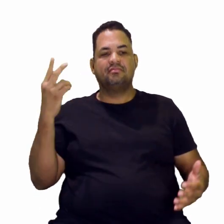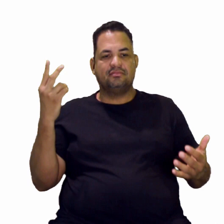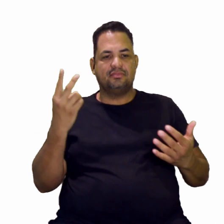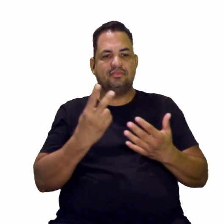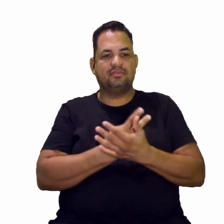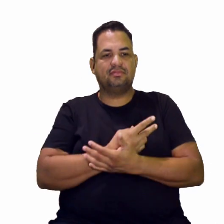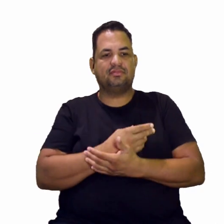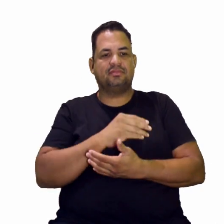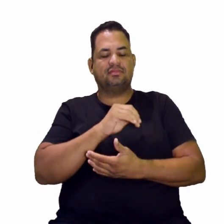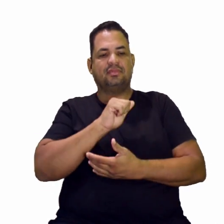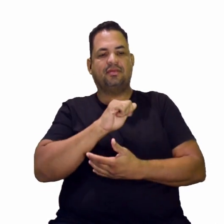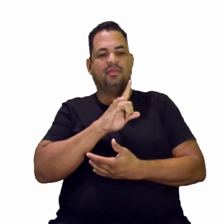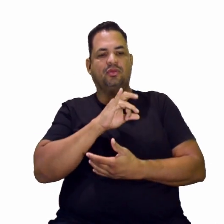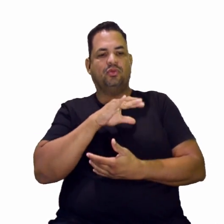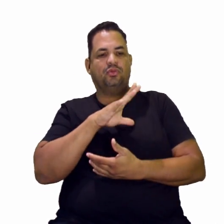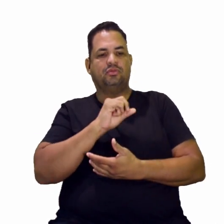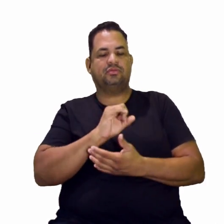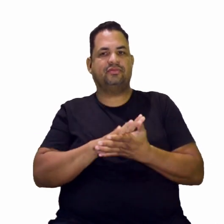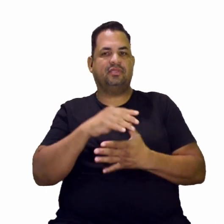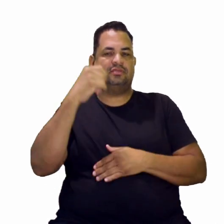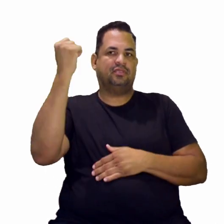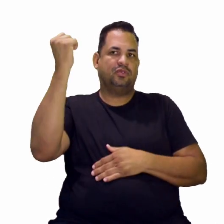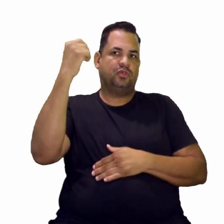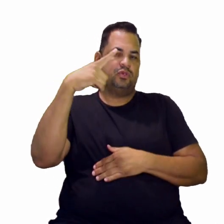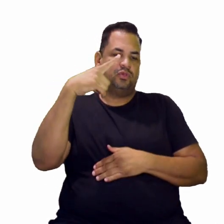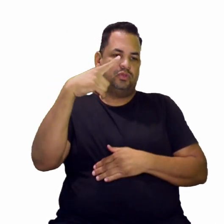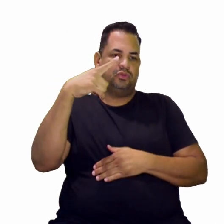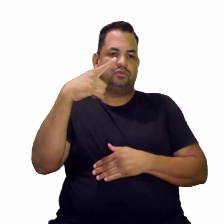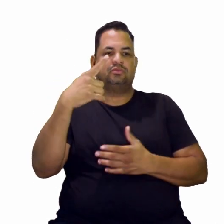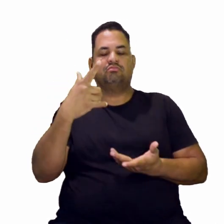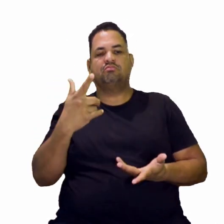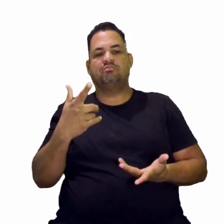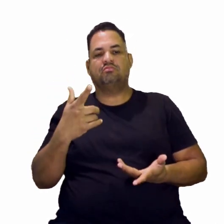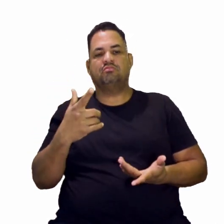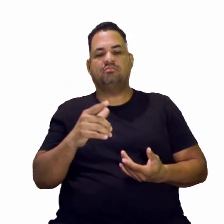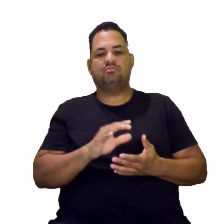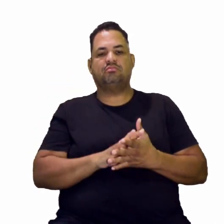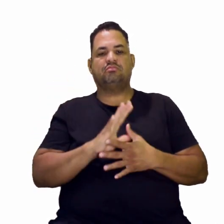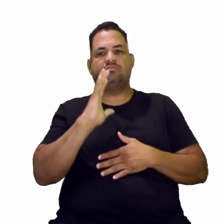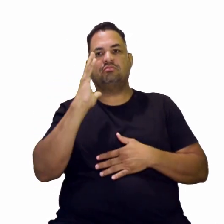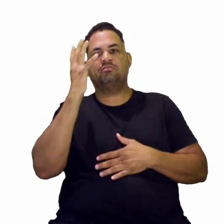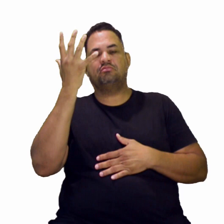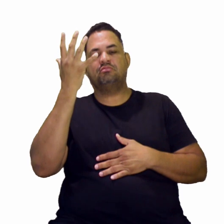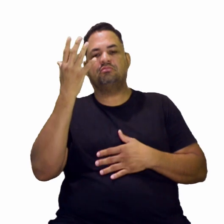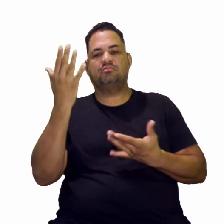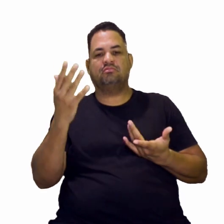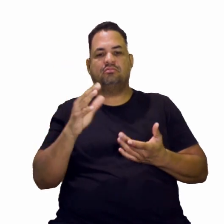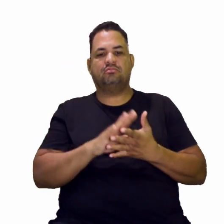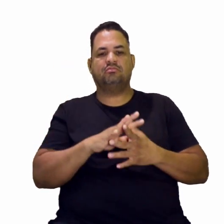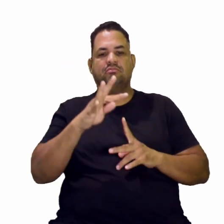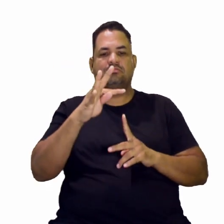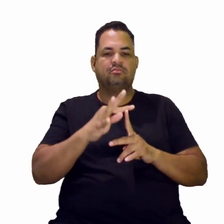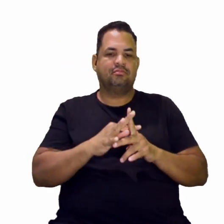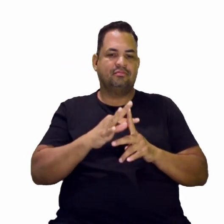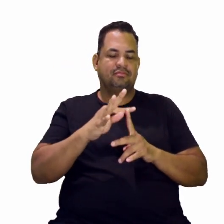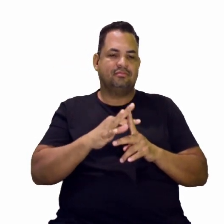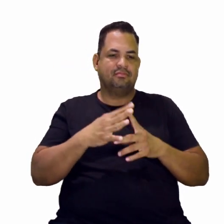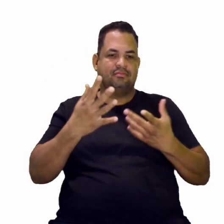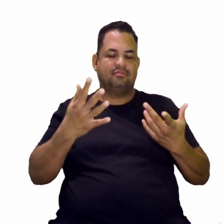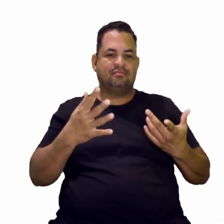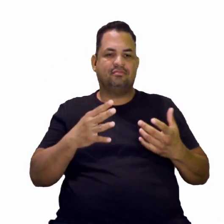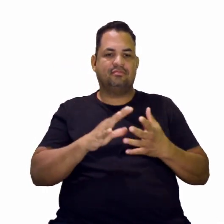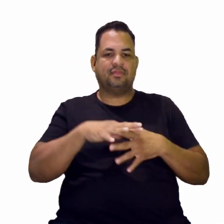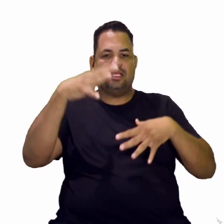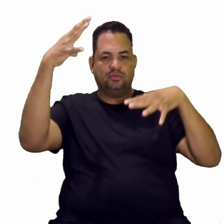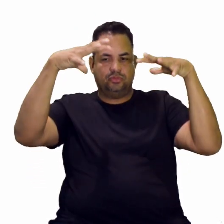fatores abióticos? A gente está falando de luz solar, a gente está falando do clima, temperatura,